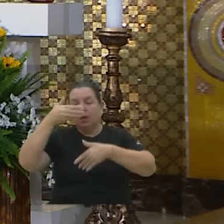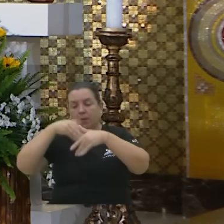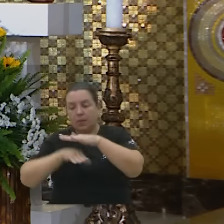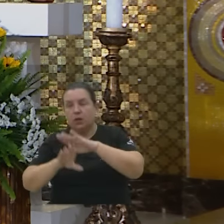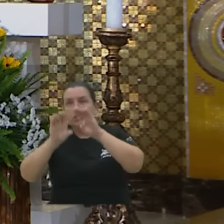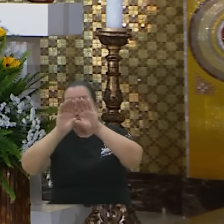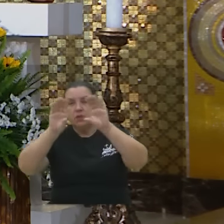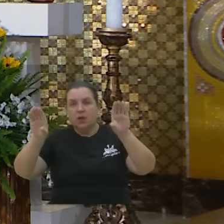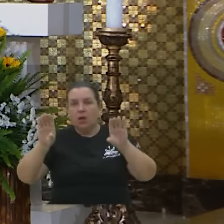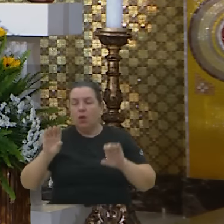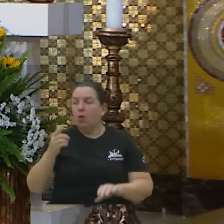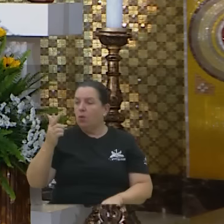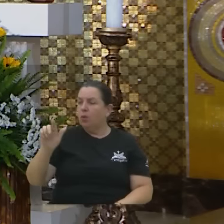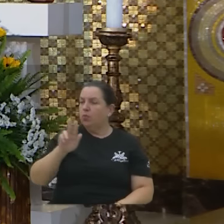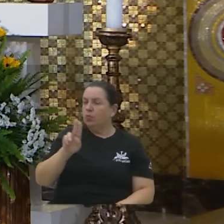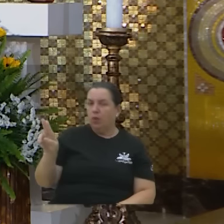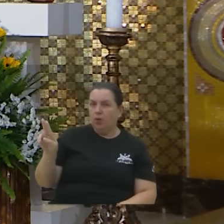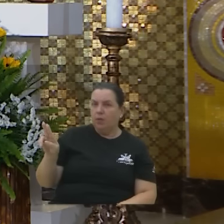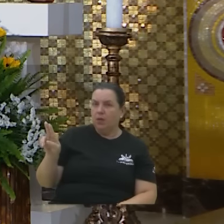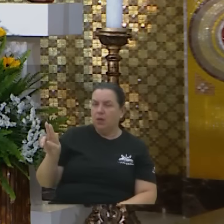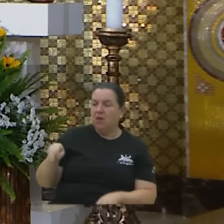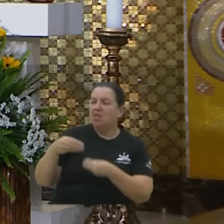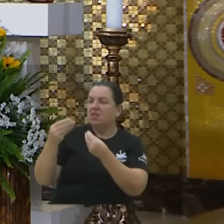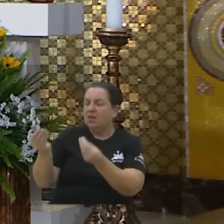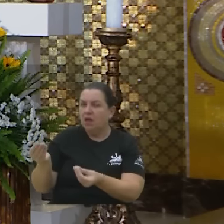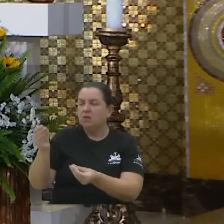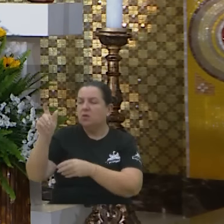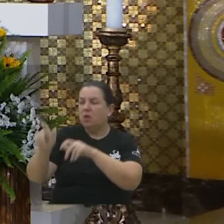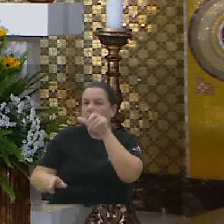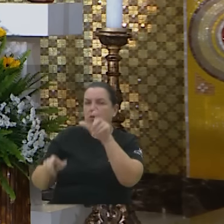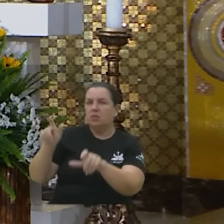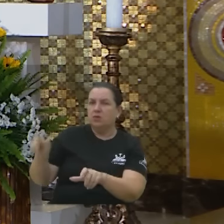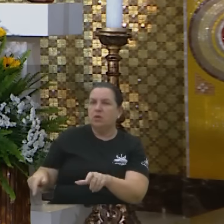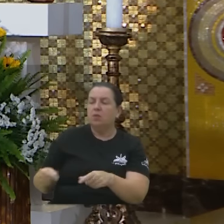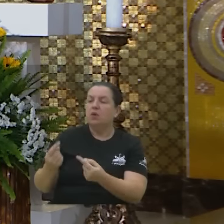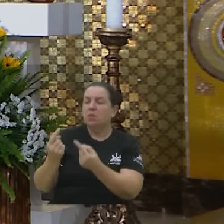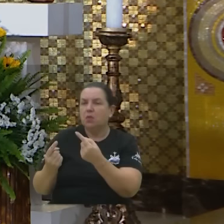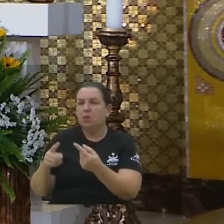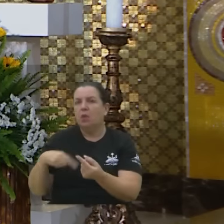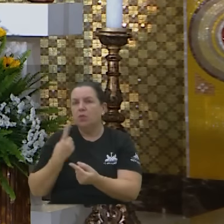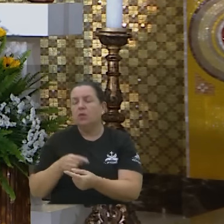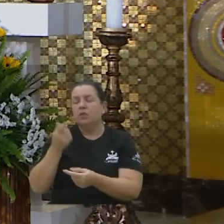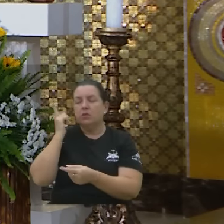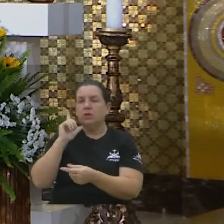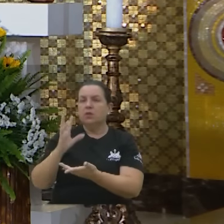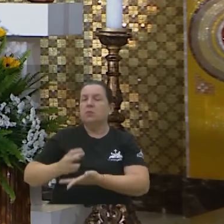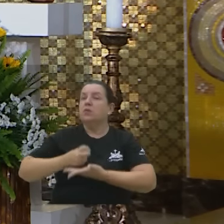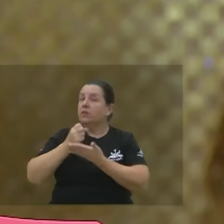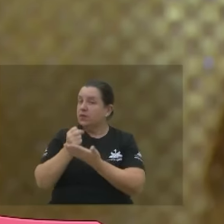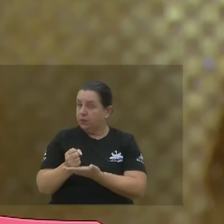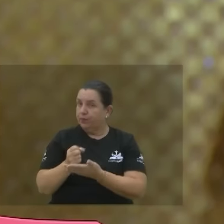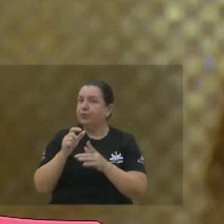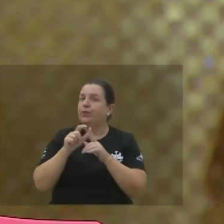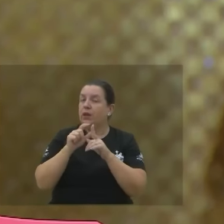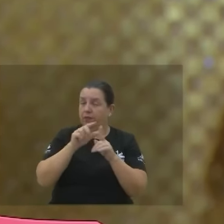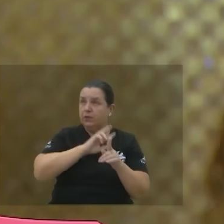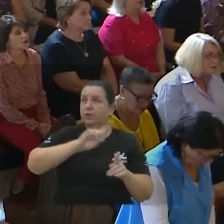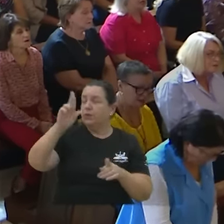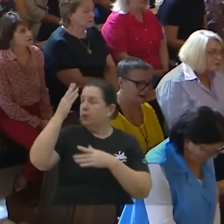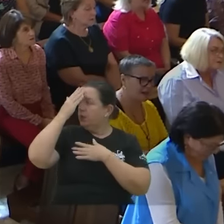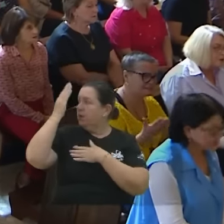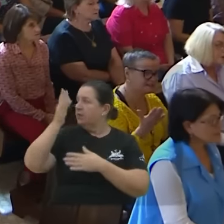céu outro nome dado aos homens pelo qual possamos ser salvos. Palavra do